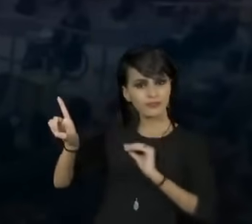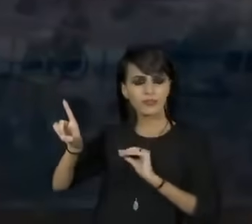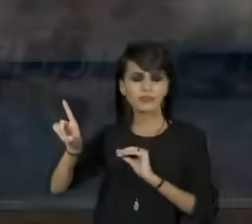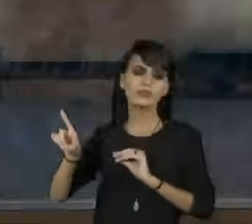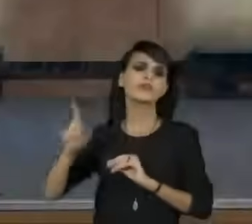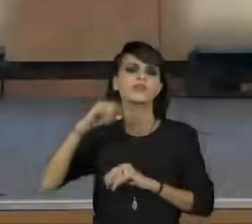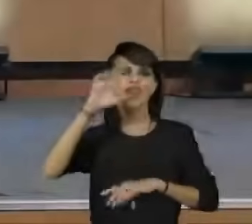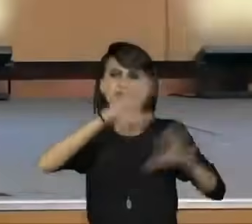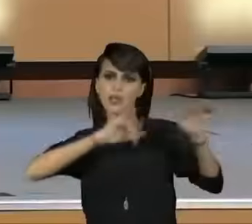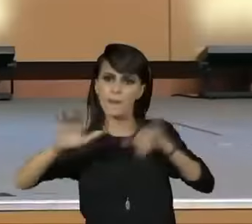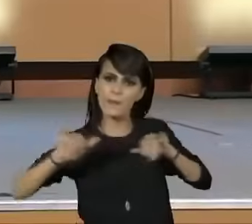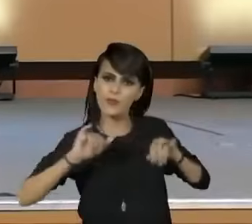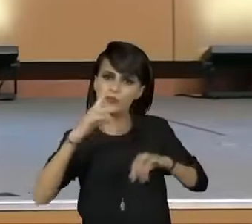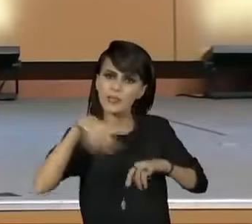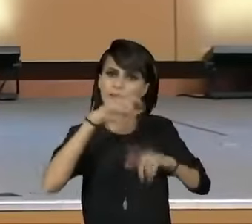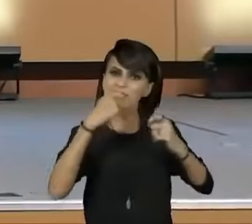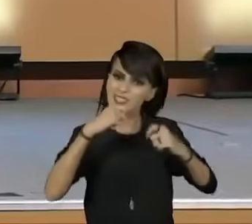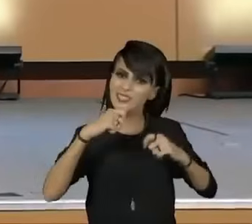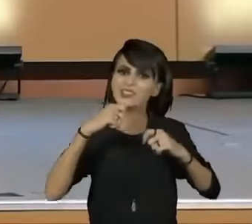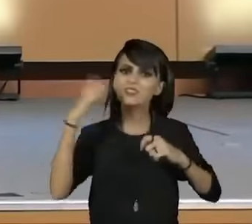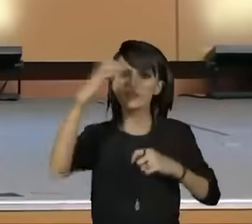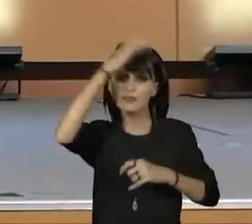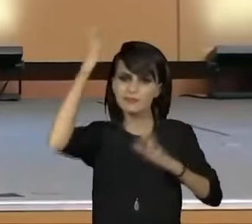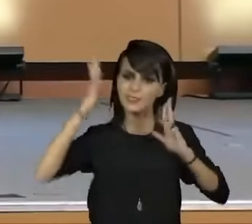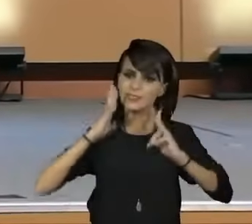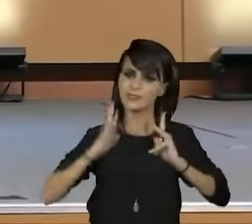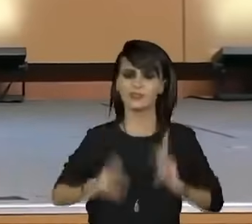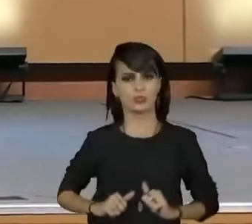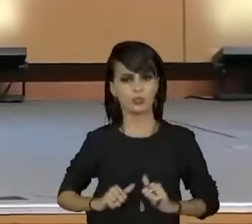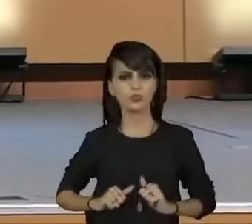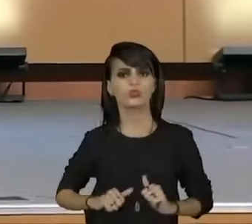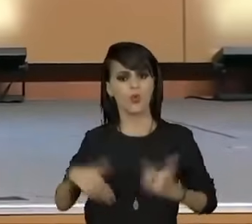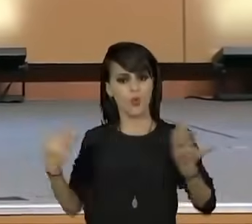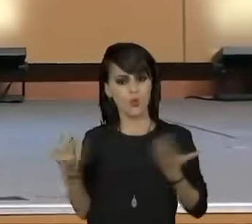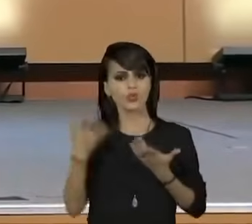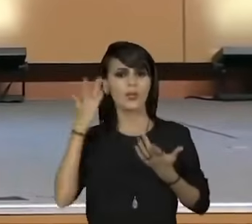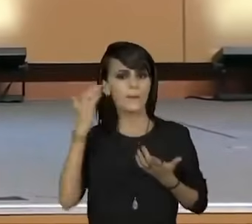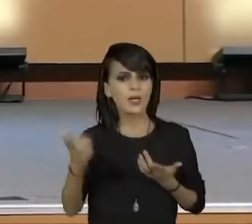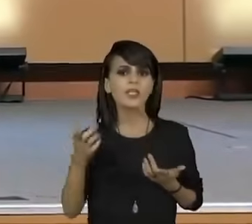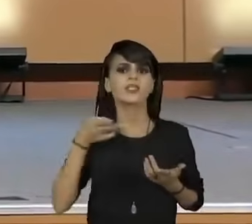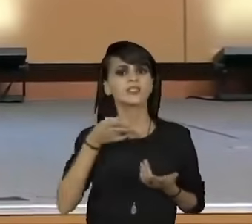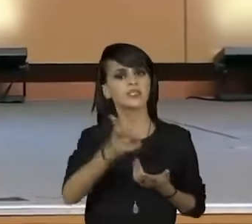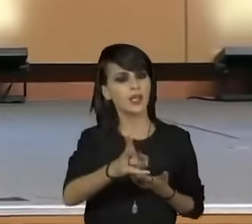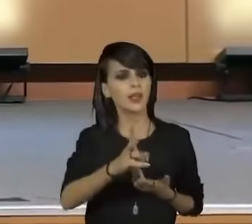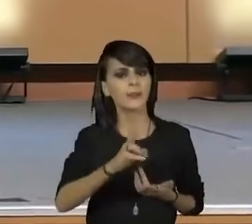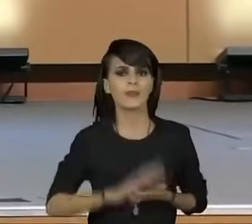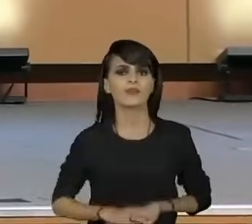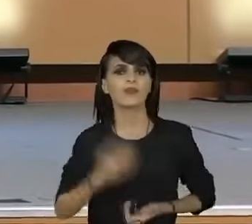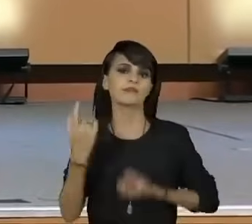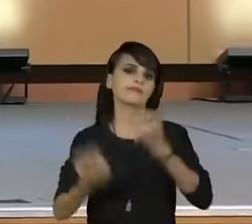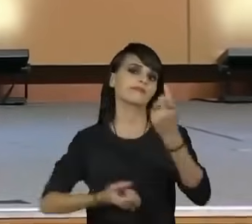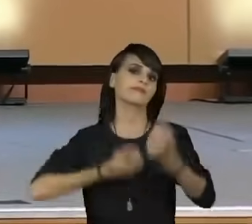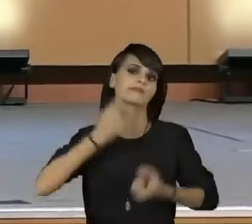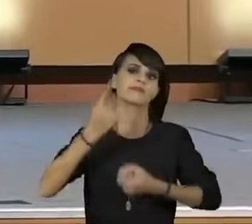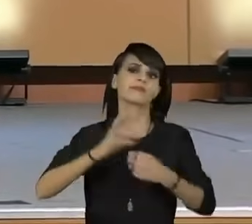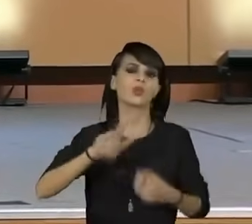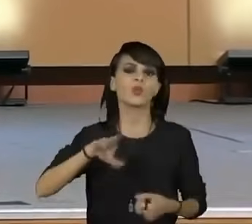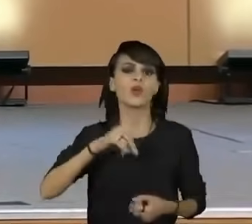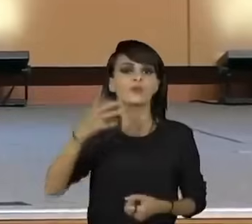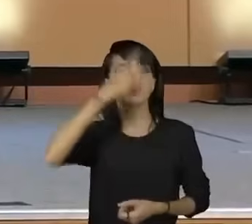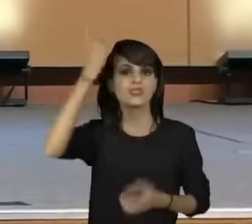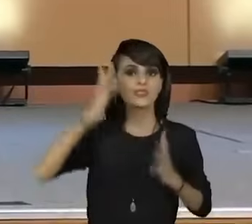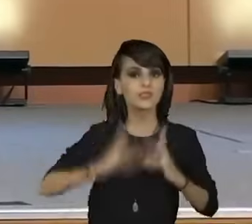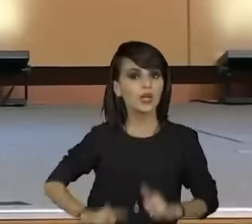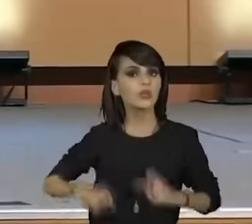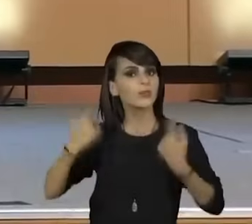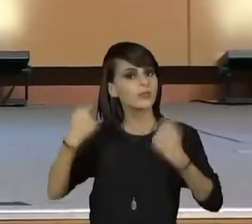sede Olha o emprego do verbo imperativo ser hoje ser amanhã e ser sempre não é ser de vez em quando sede Santo